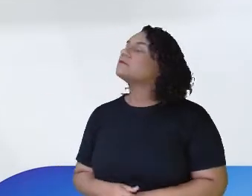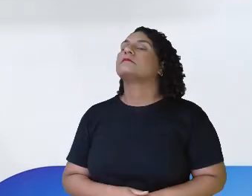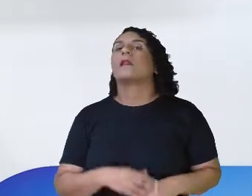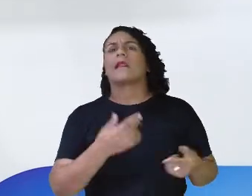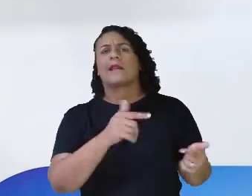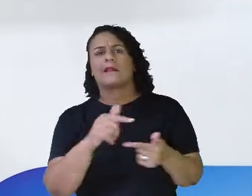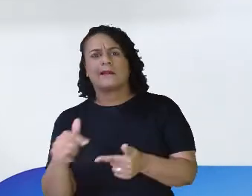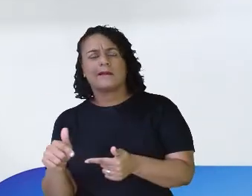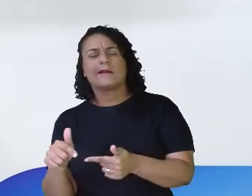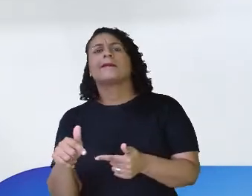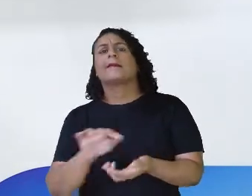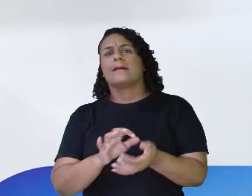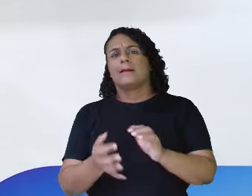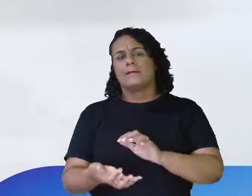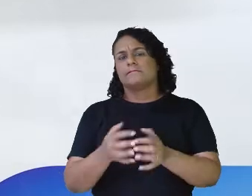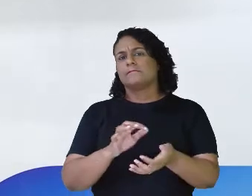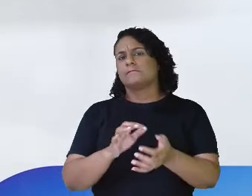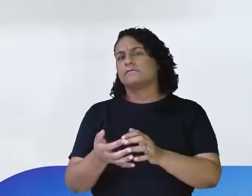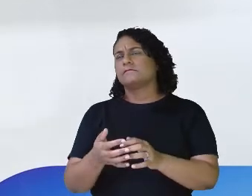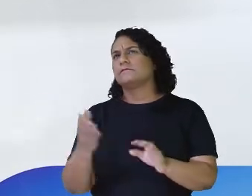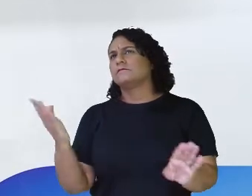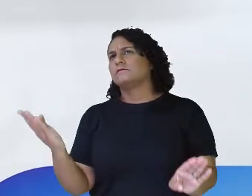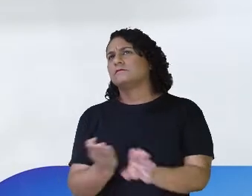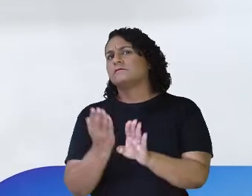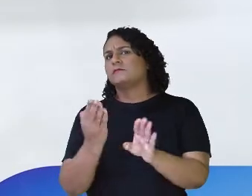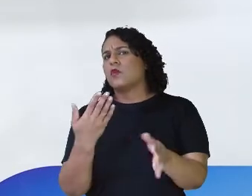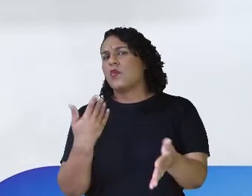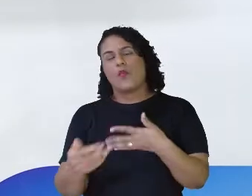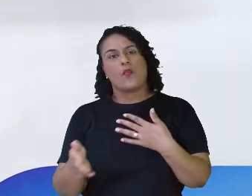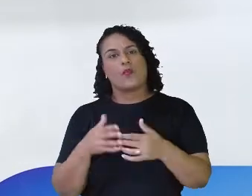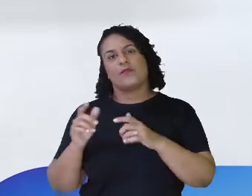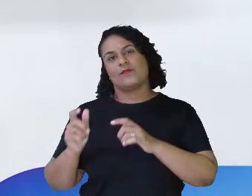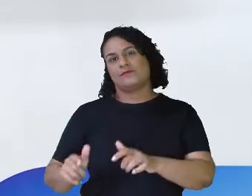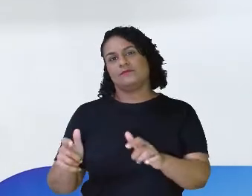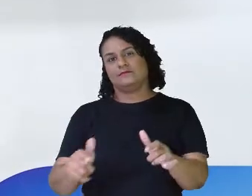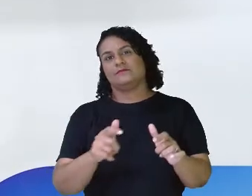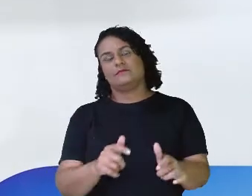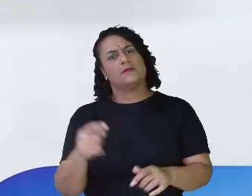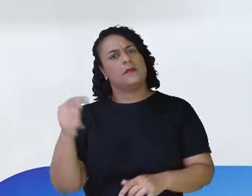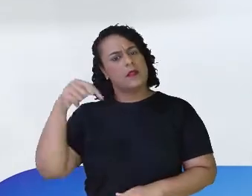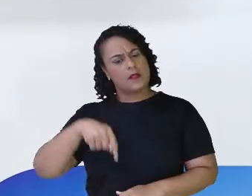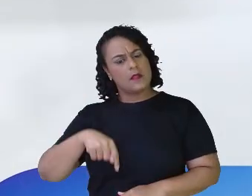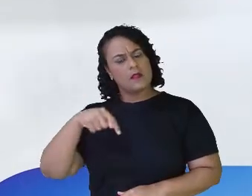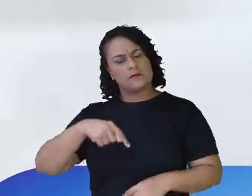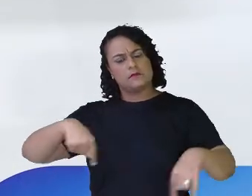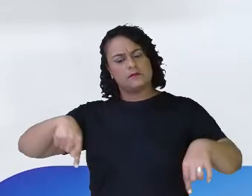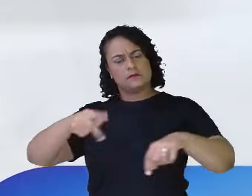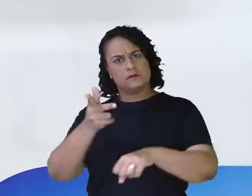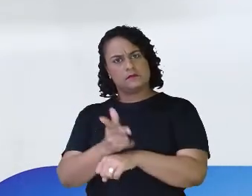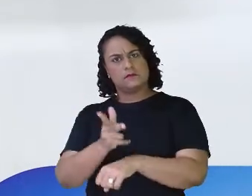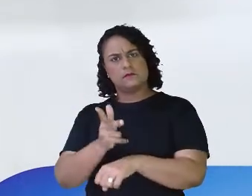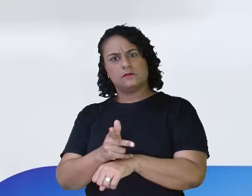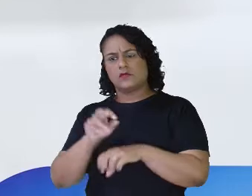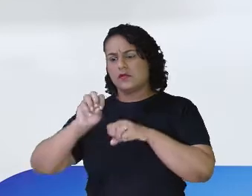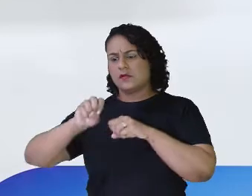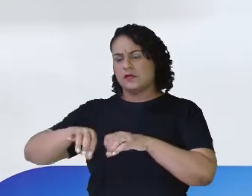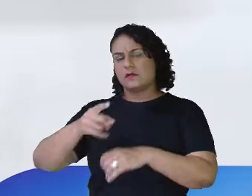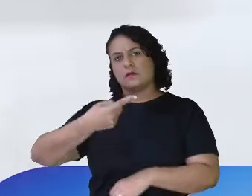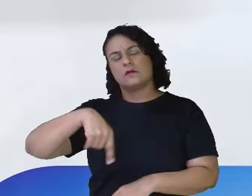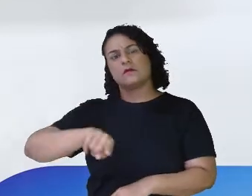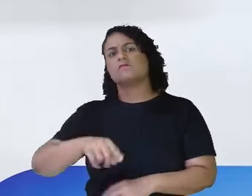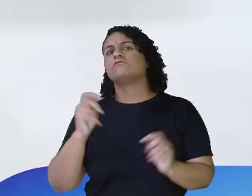geométricas planas, a gente consegue identificar em qualquer lugar. Eu aqui no estúdio, dando a aula para vocês,